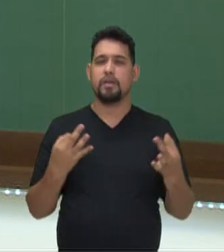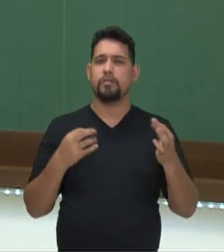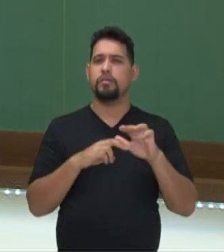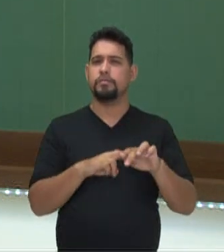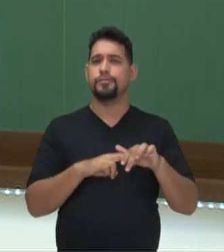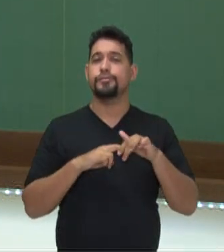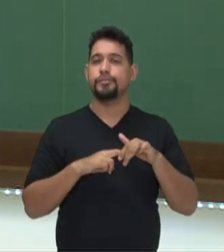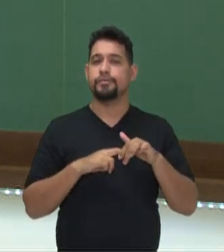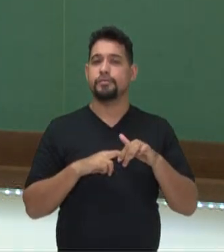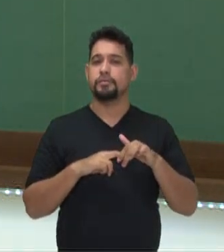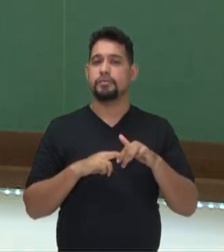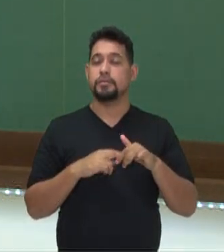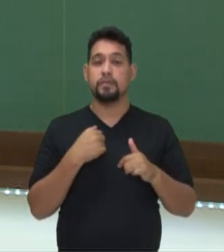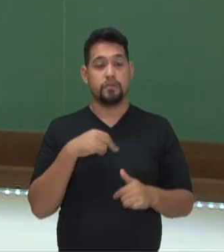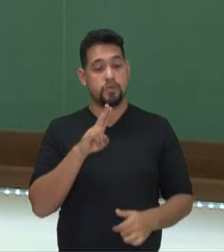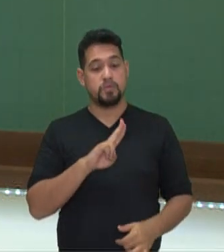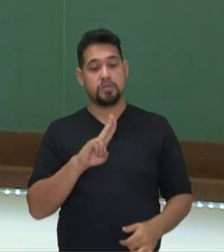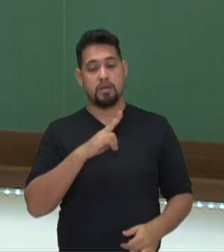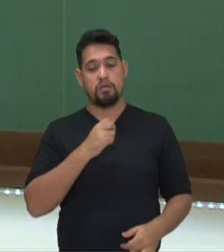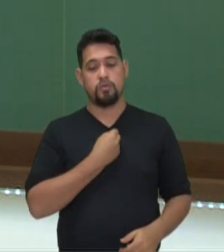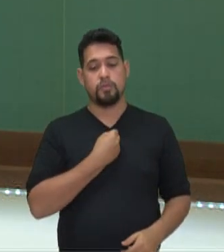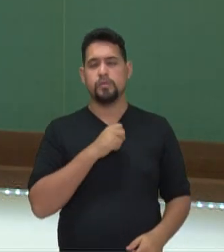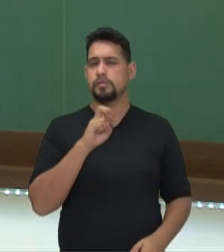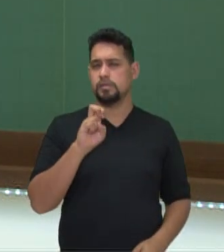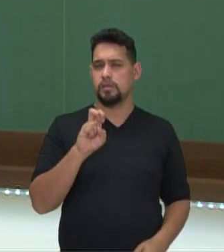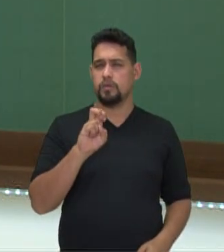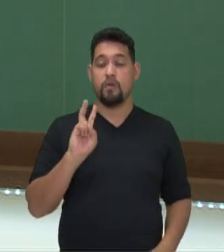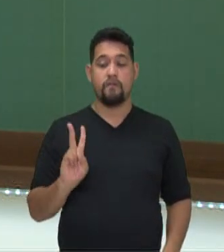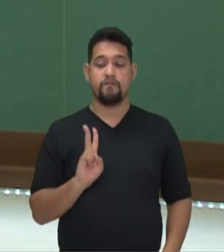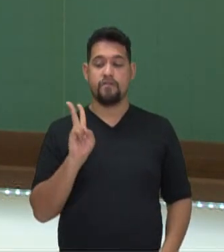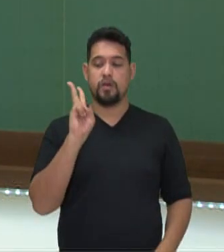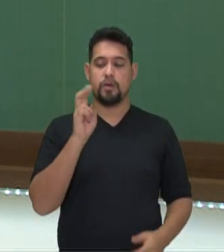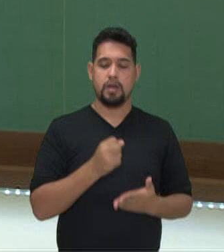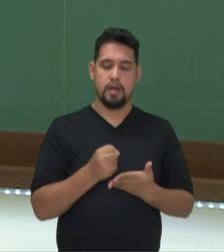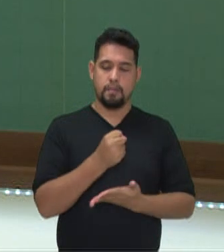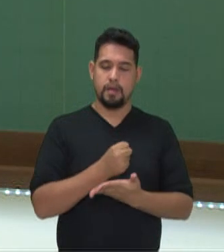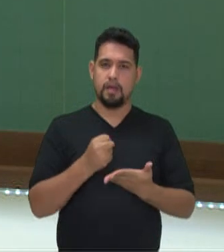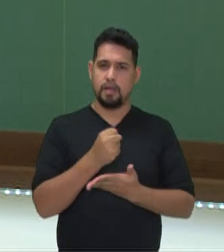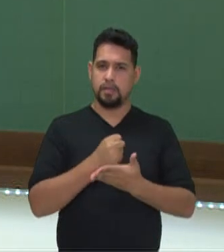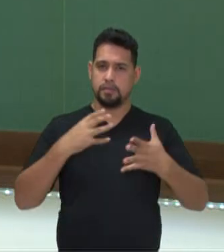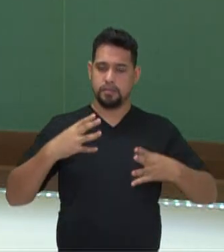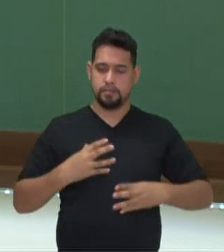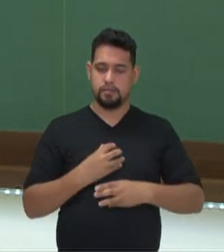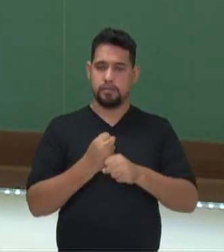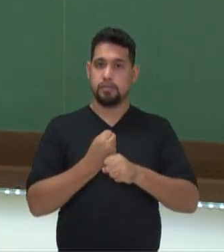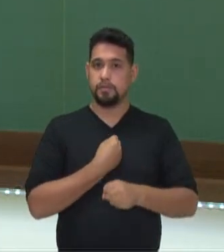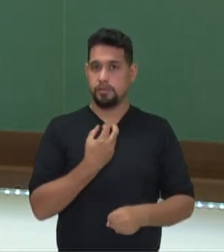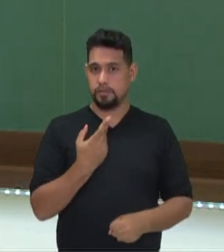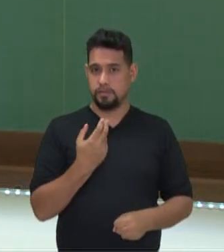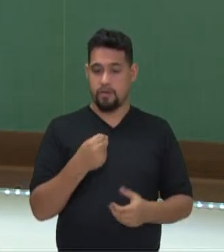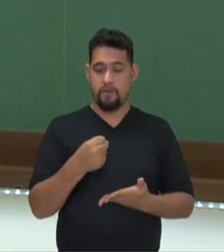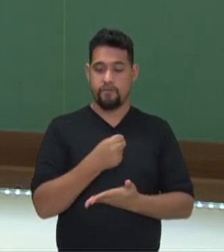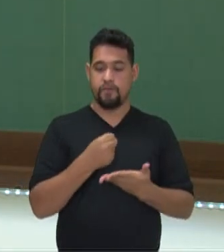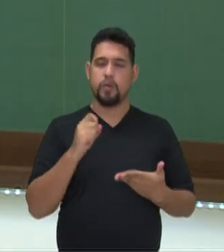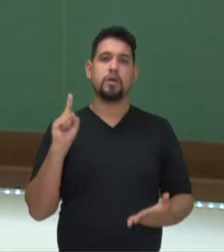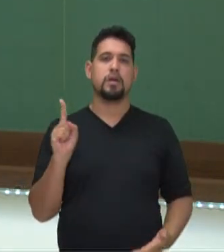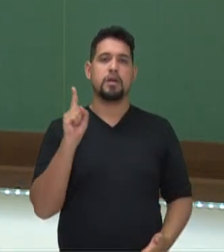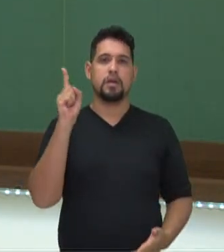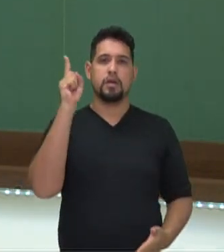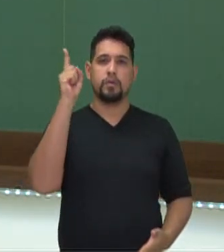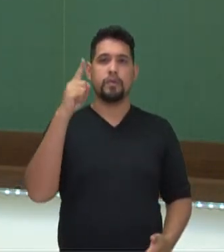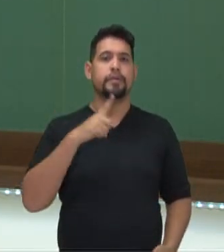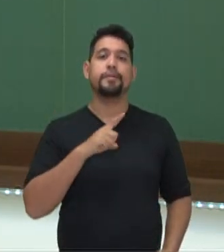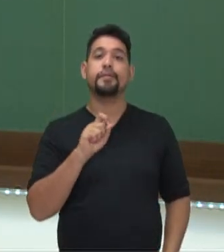porque se eu for pegar o 5, que é o valor da base, e multiplicar por ele mesmo, que é o valor da altura, eu